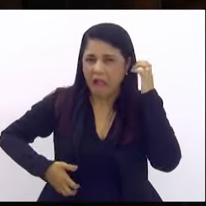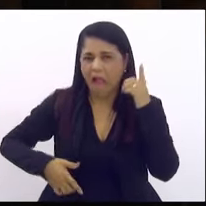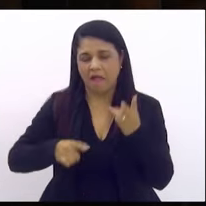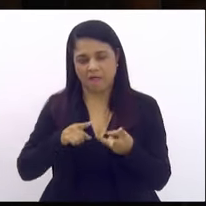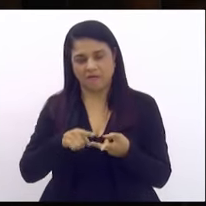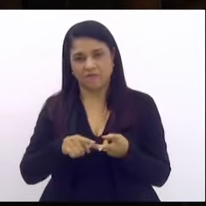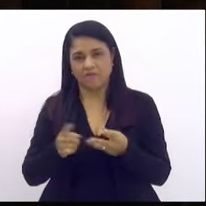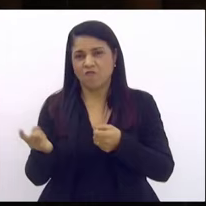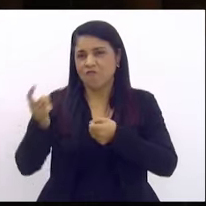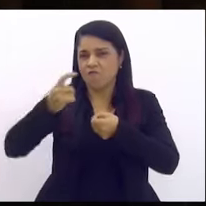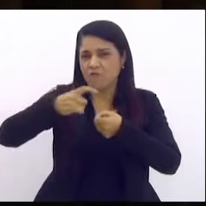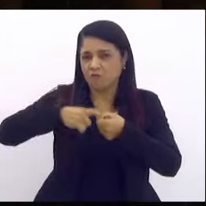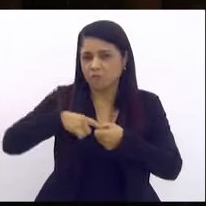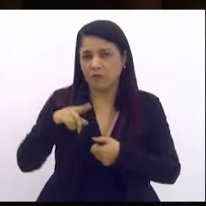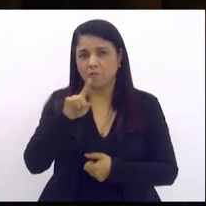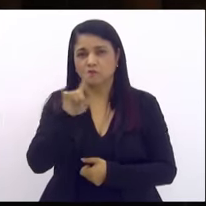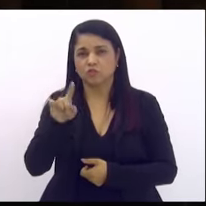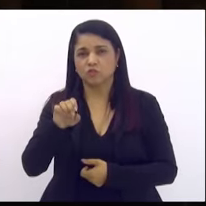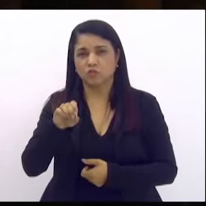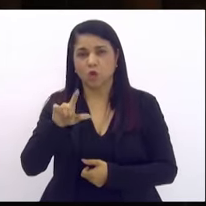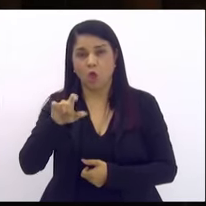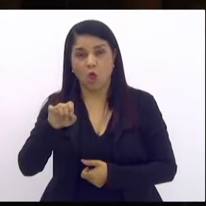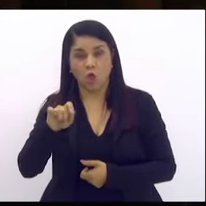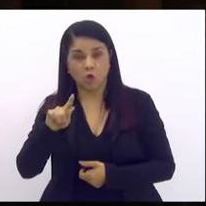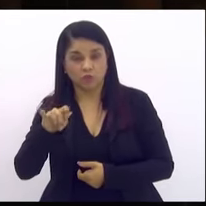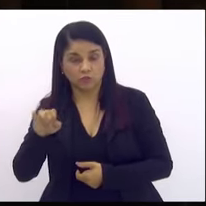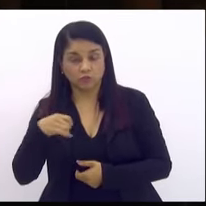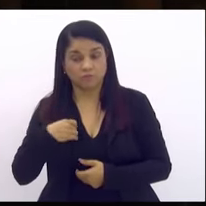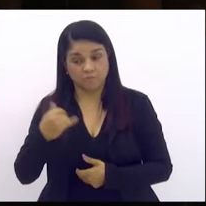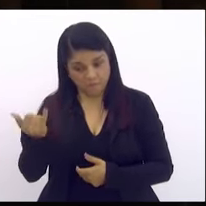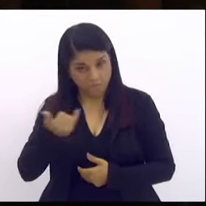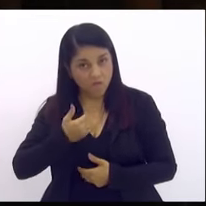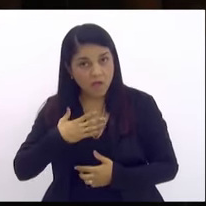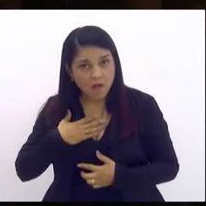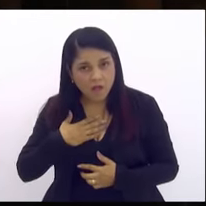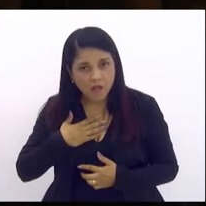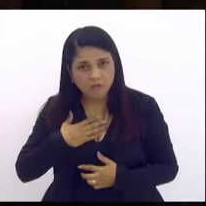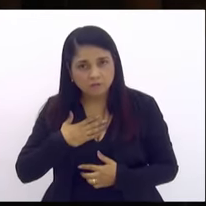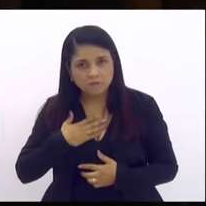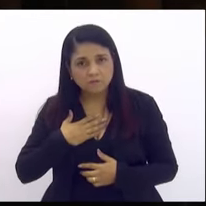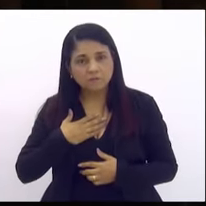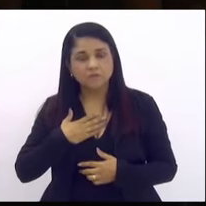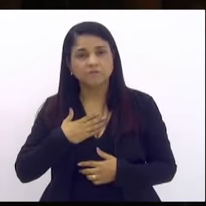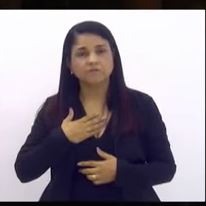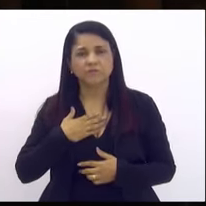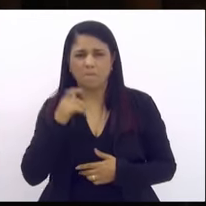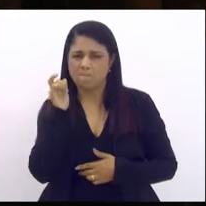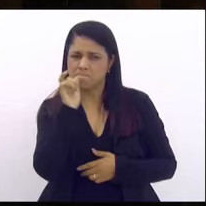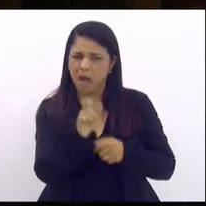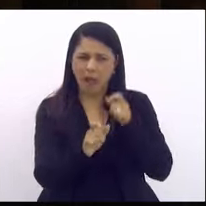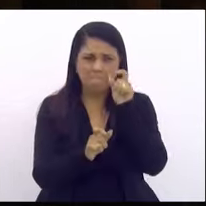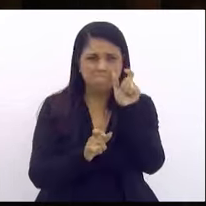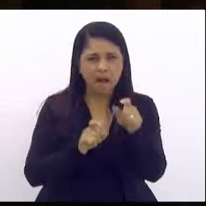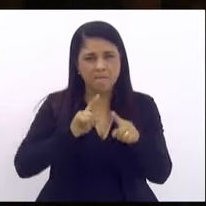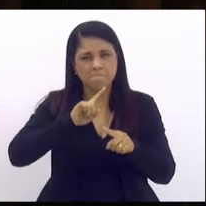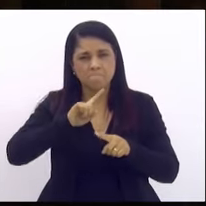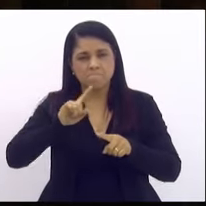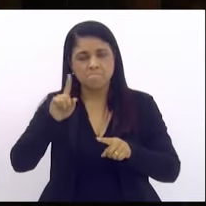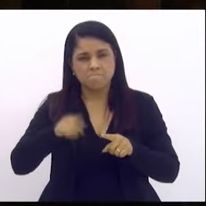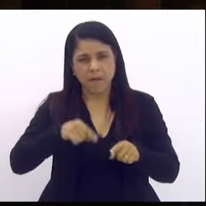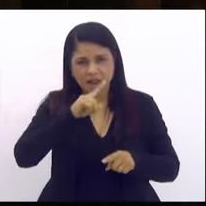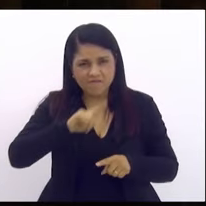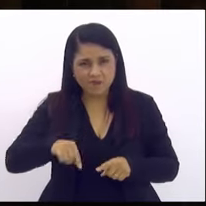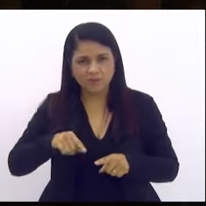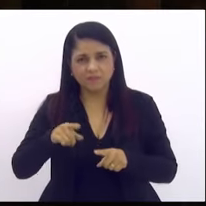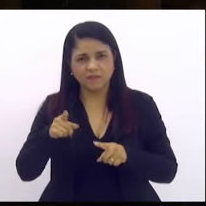para eu voltar pro zoológico até outros eh xingamentos que eu não teria coragem de falar numa casa de